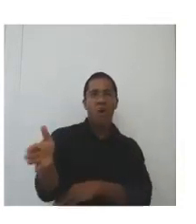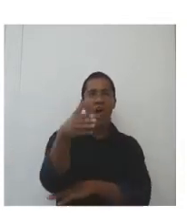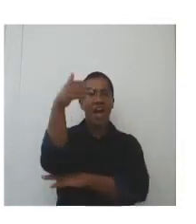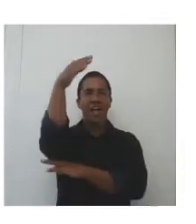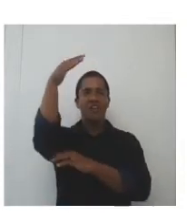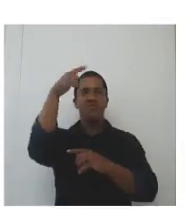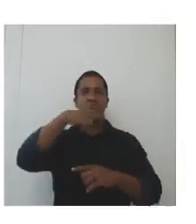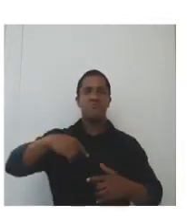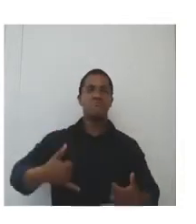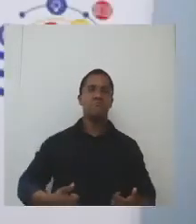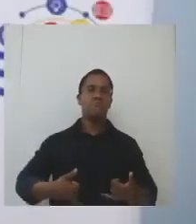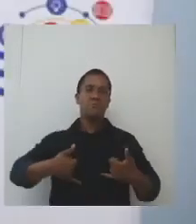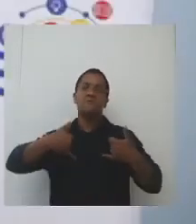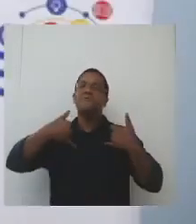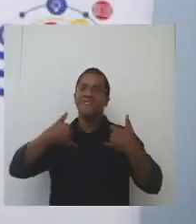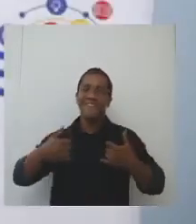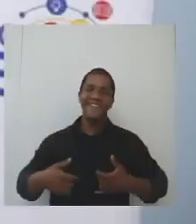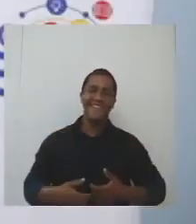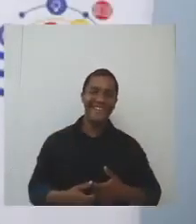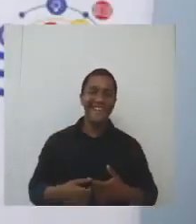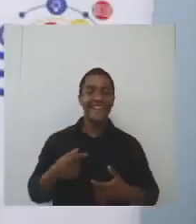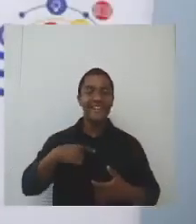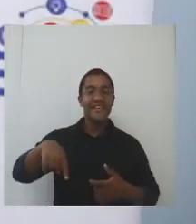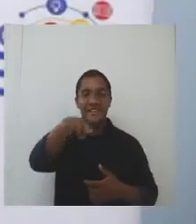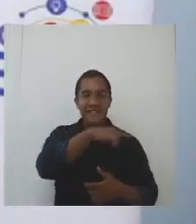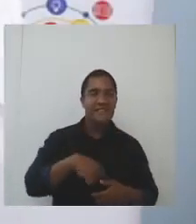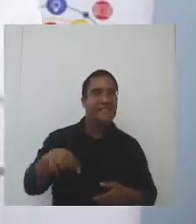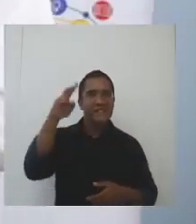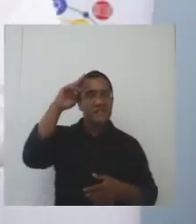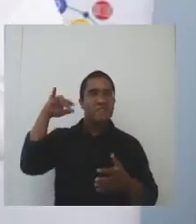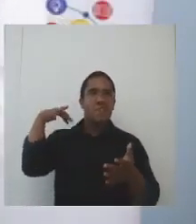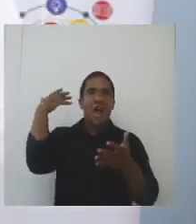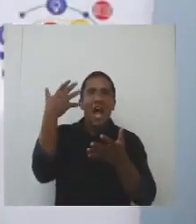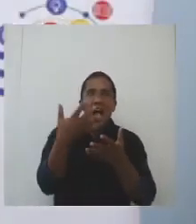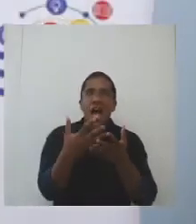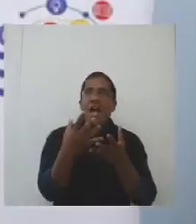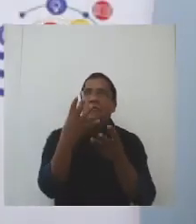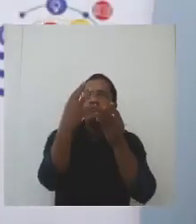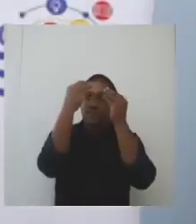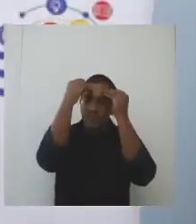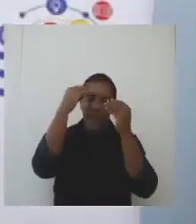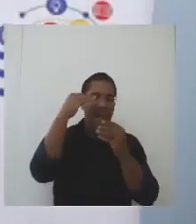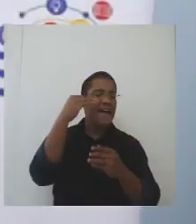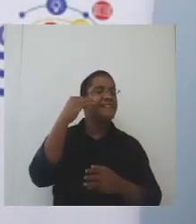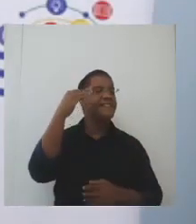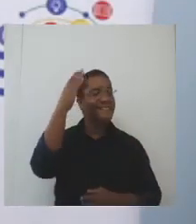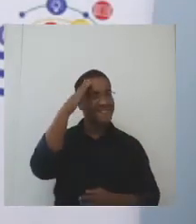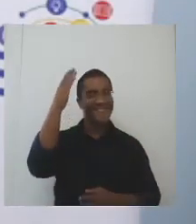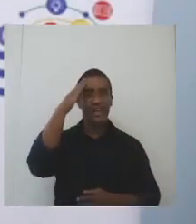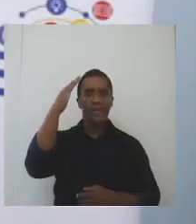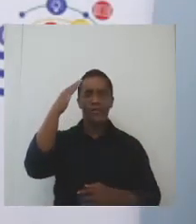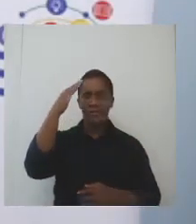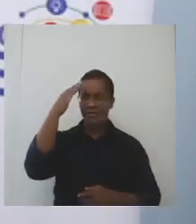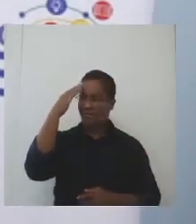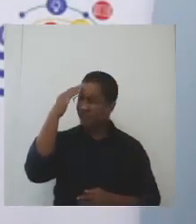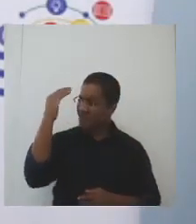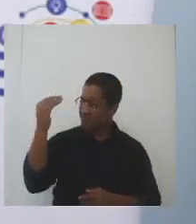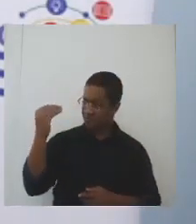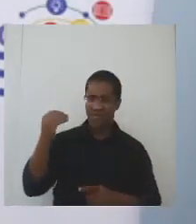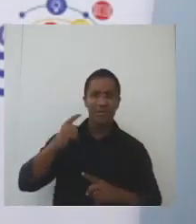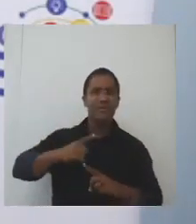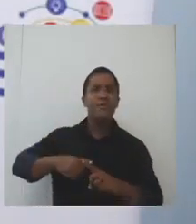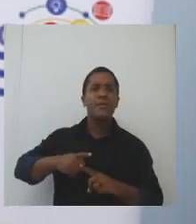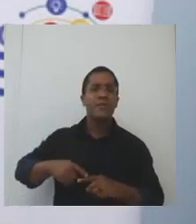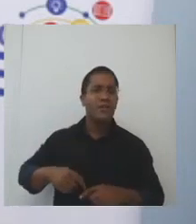enche de orgulho, né? Temos que compreender essa história tão bonita. E por que nós tivemos aí a famosa Revolução